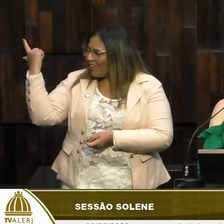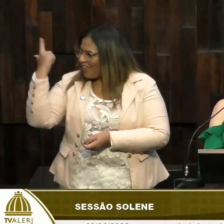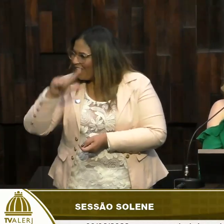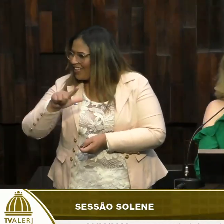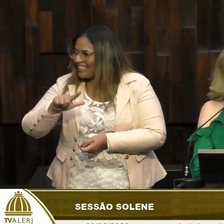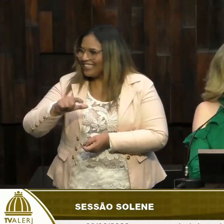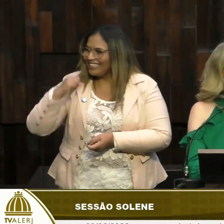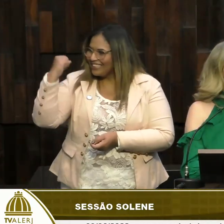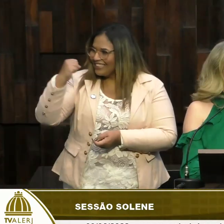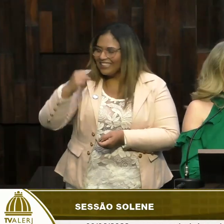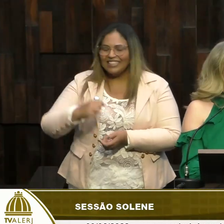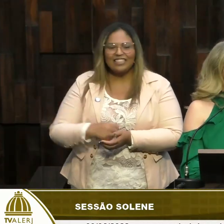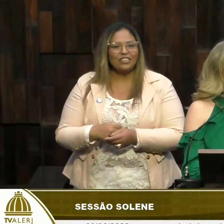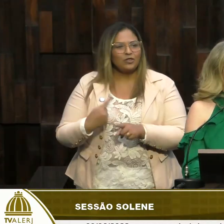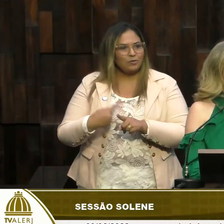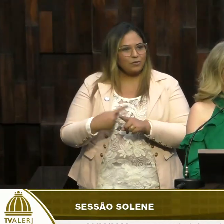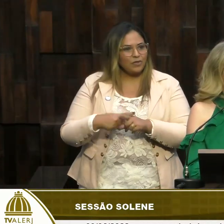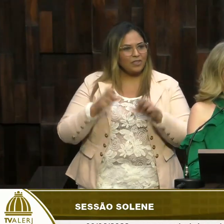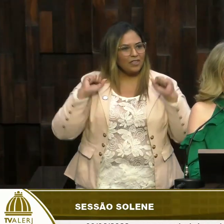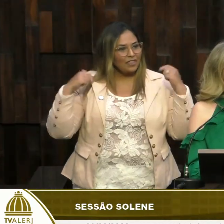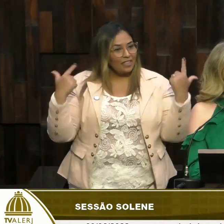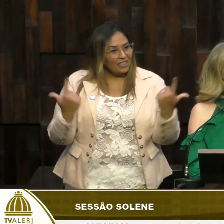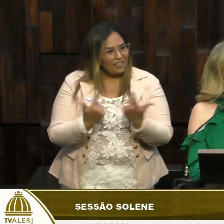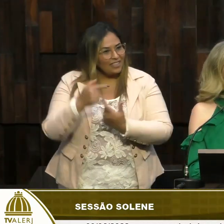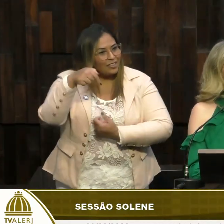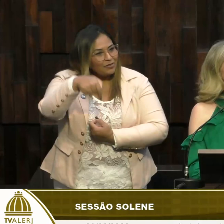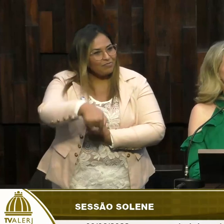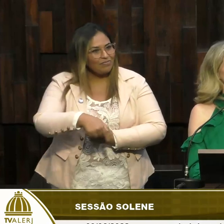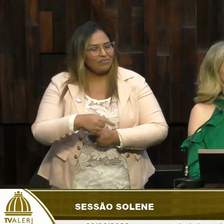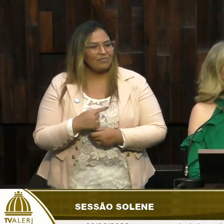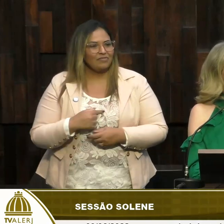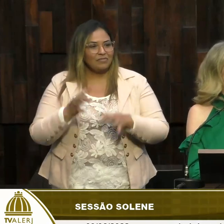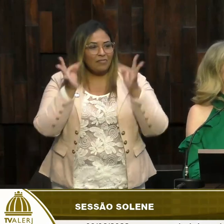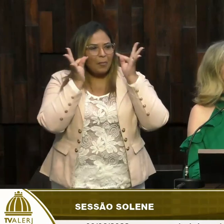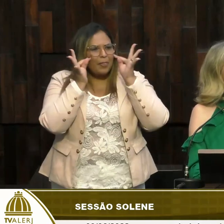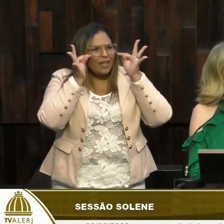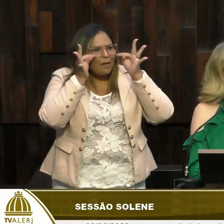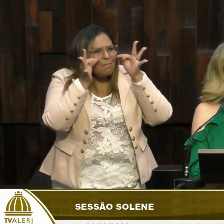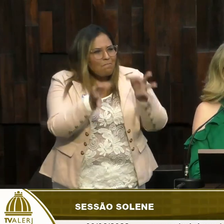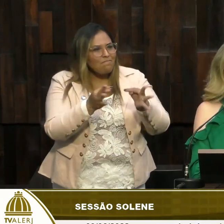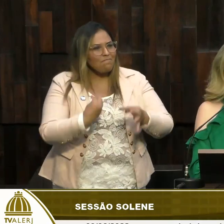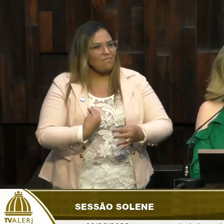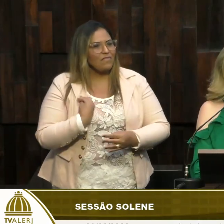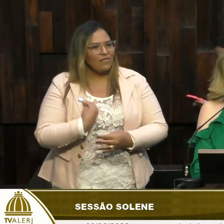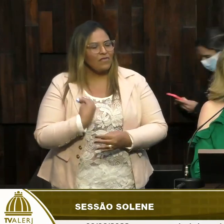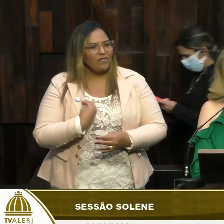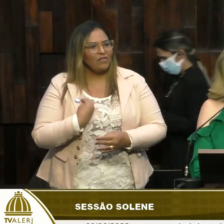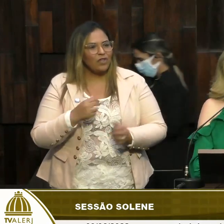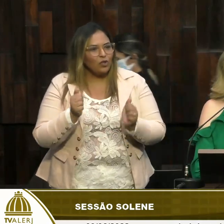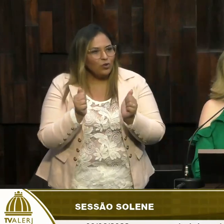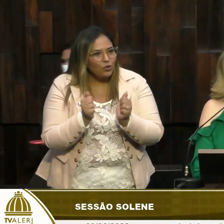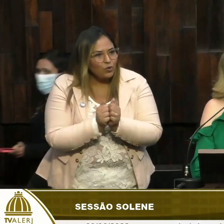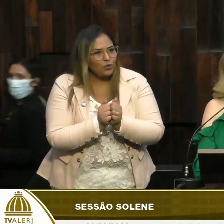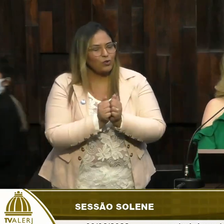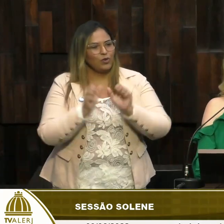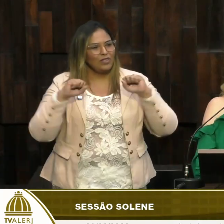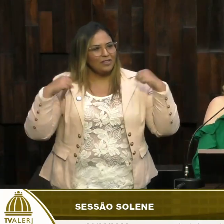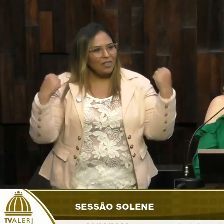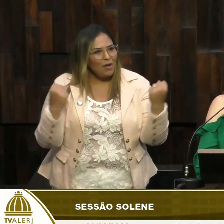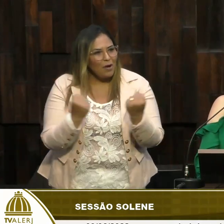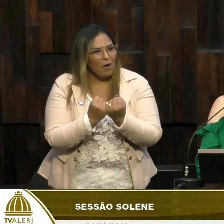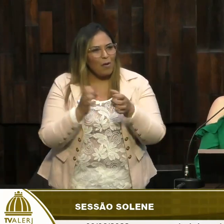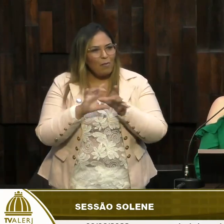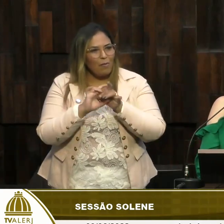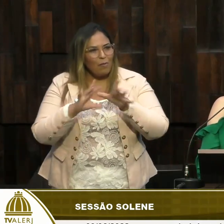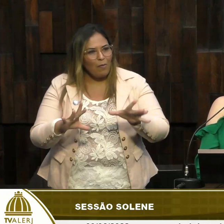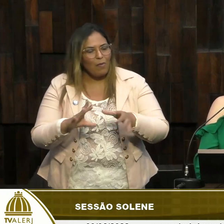porque nesta casa aqui, eu sou testemunha, eu participei da audiência pública, foi prometido